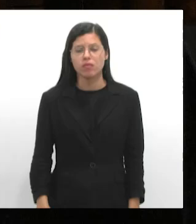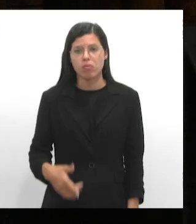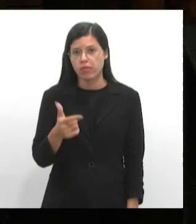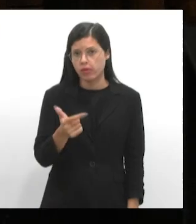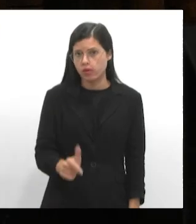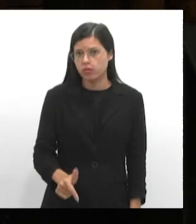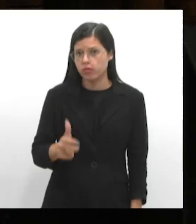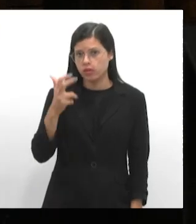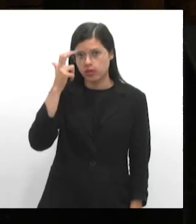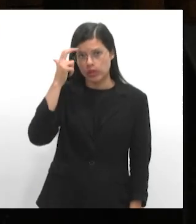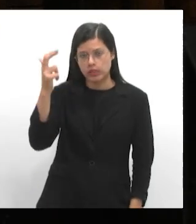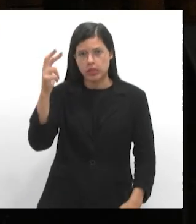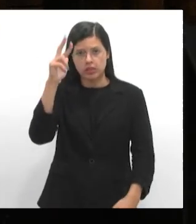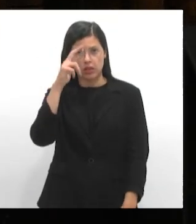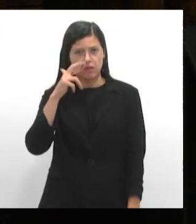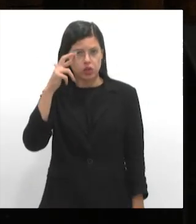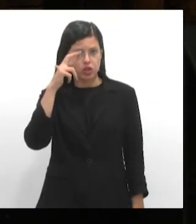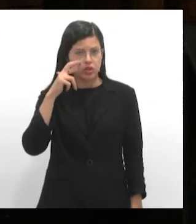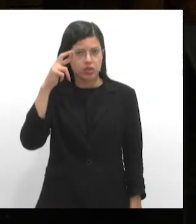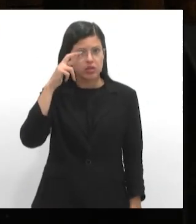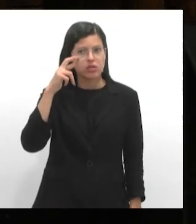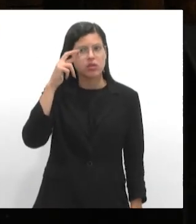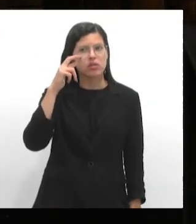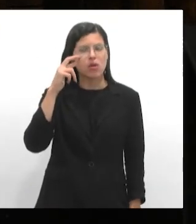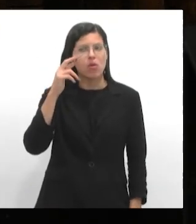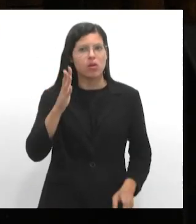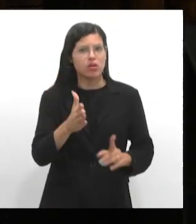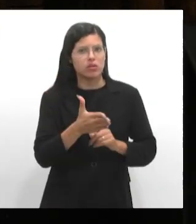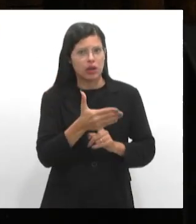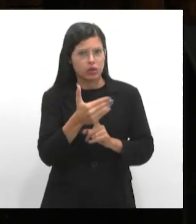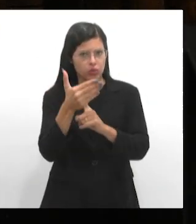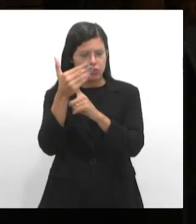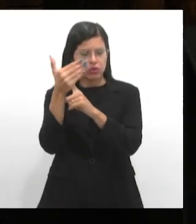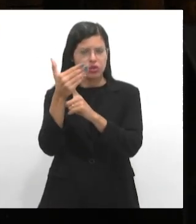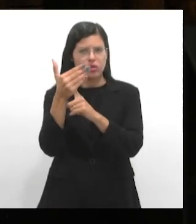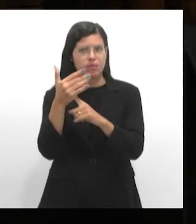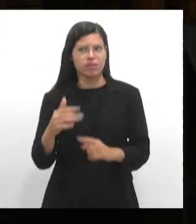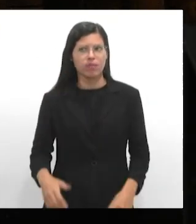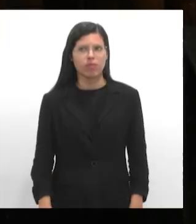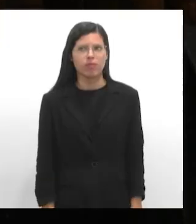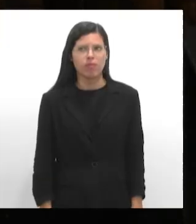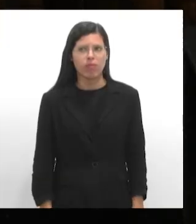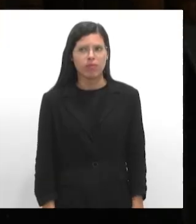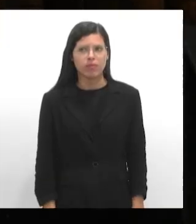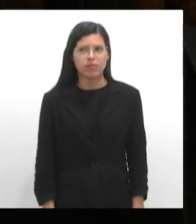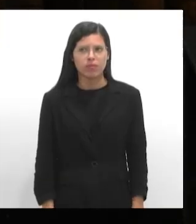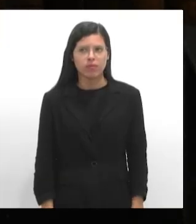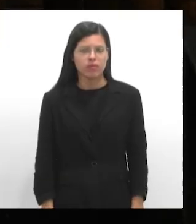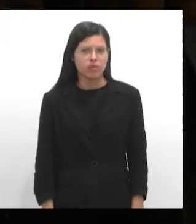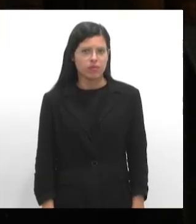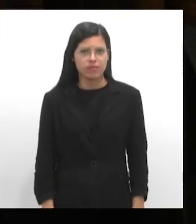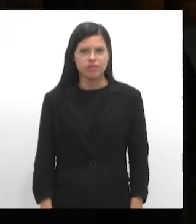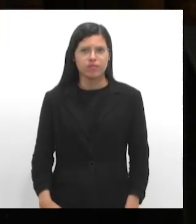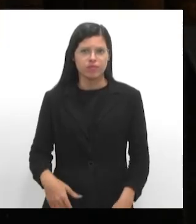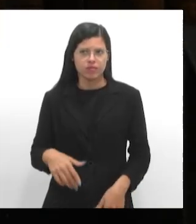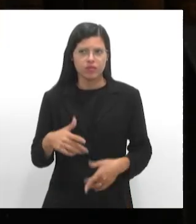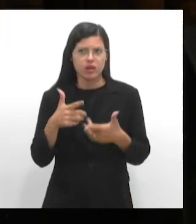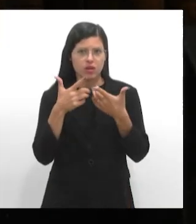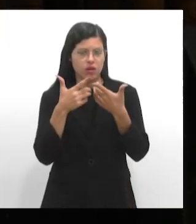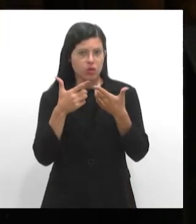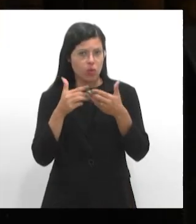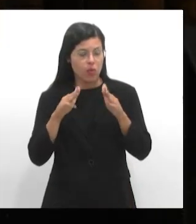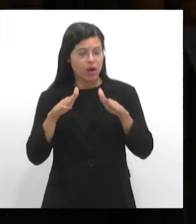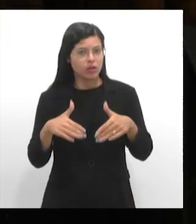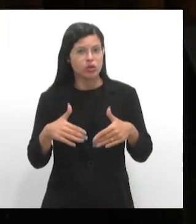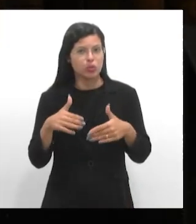inteligência, investigação, tecnologia. Na linguagem popular, seguir